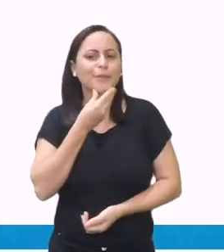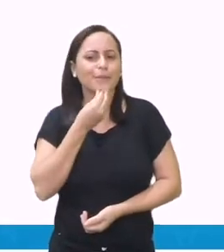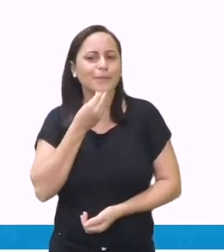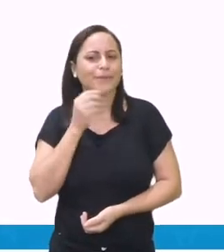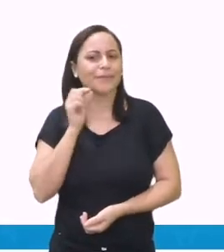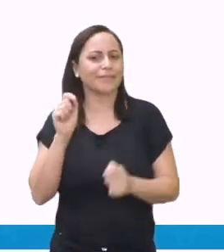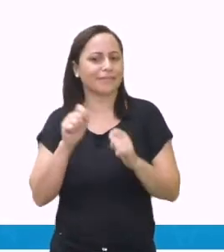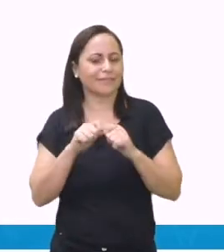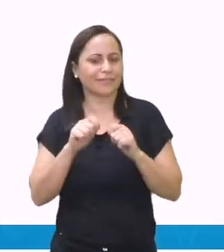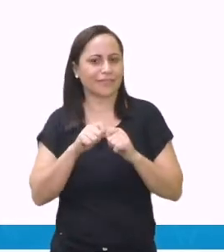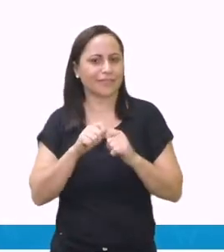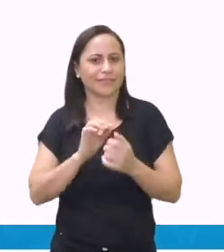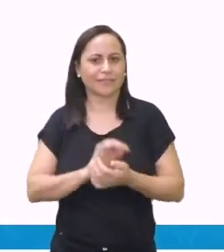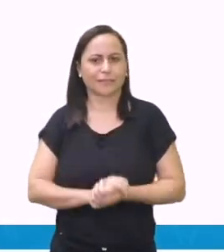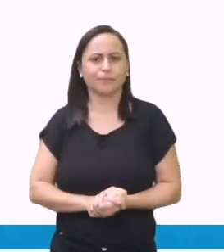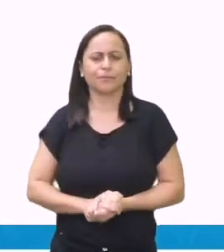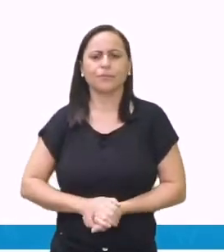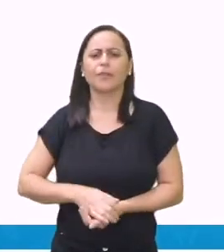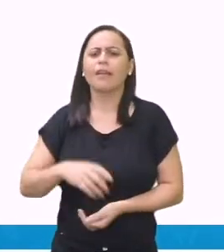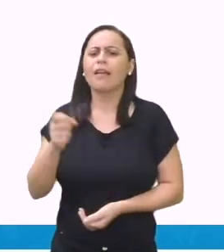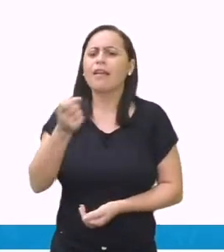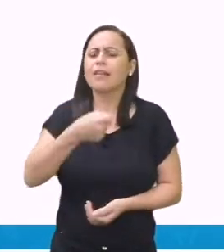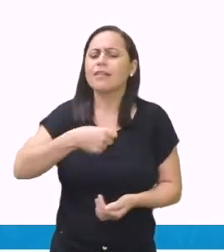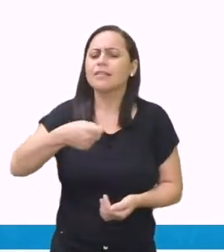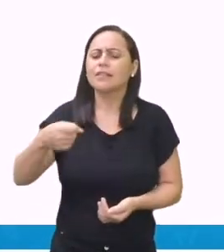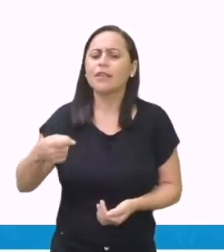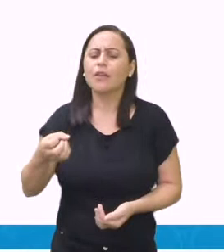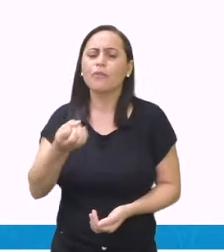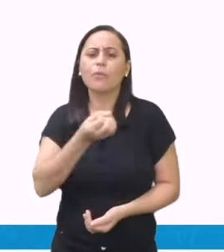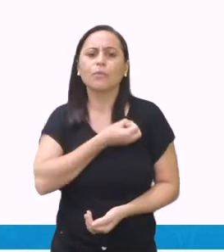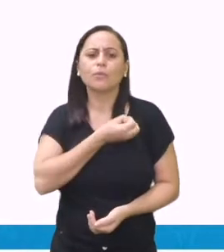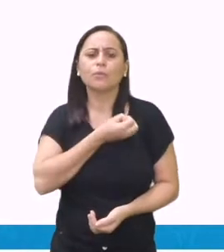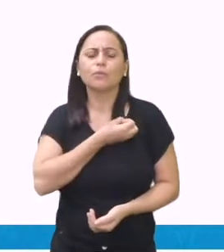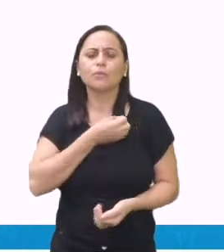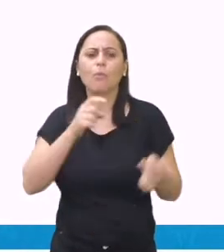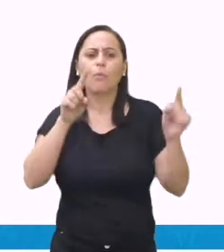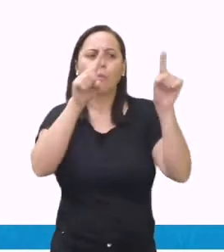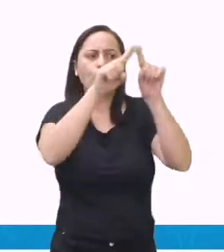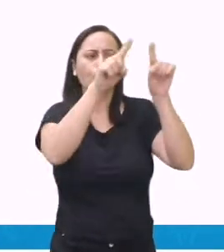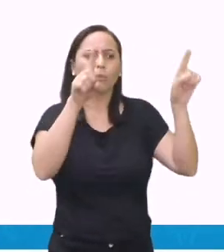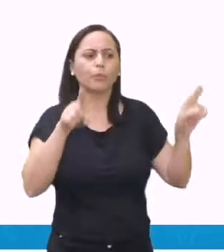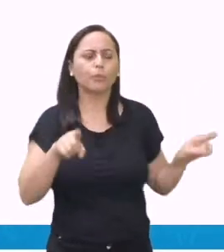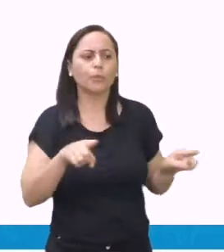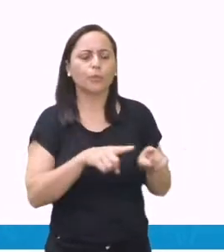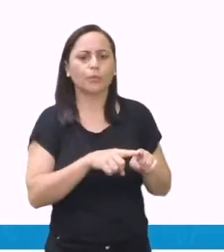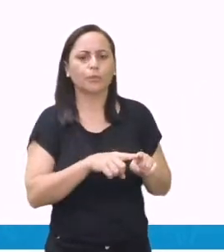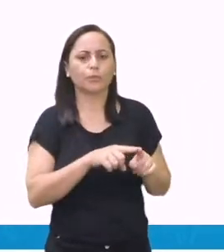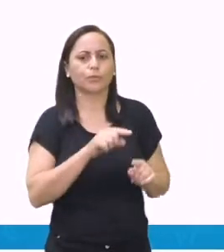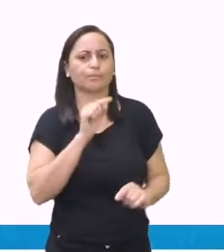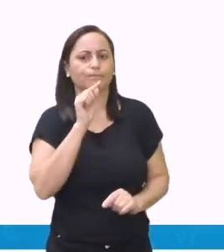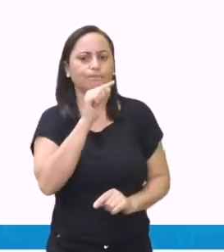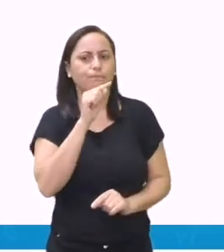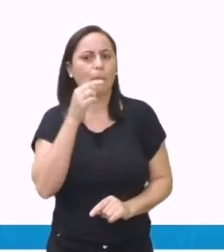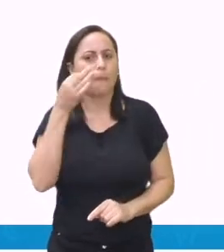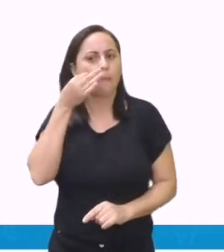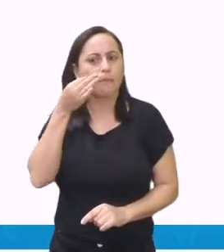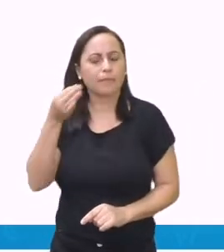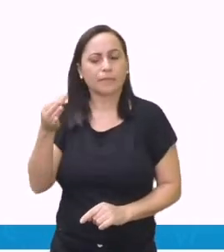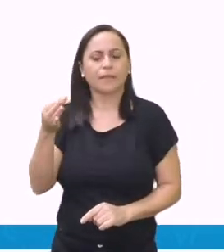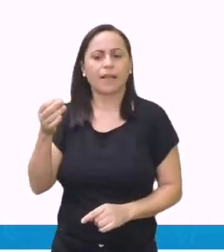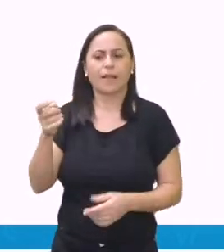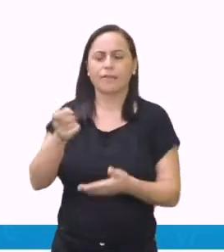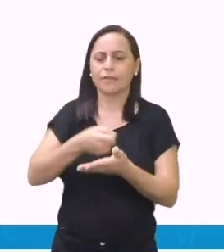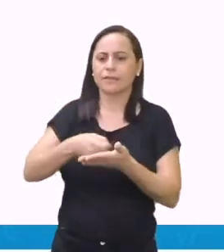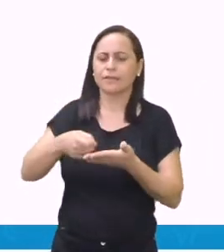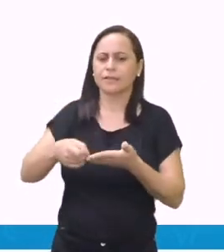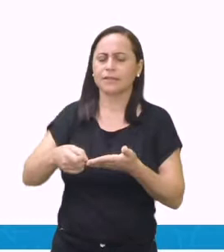ó. Gabriel escreveu um número no quadro. Observe, escreva este número por